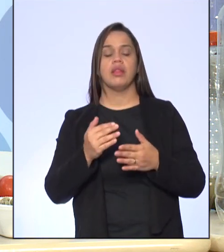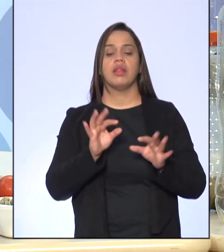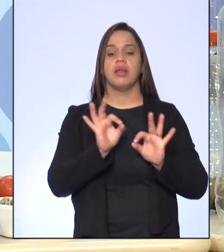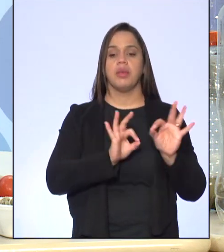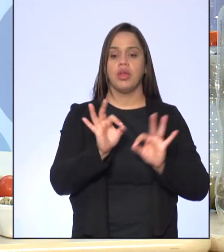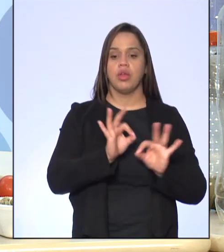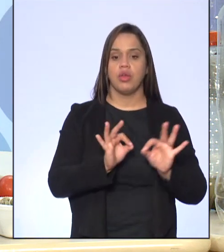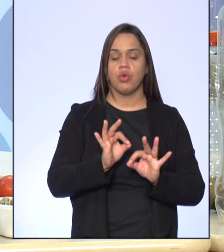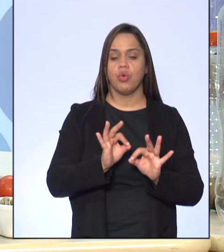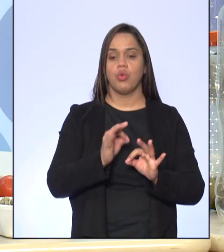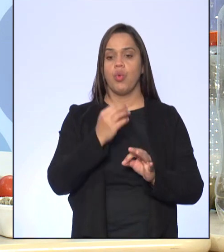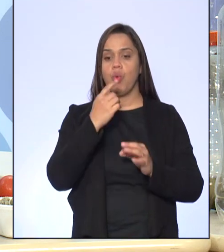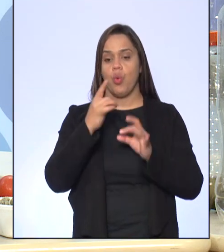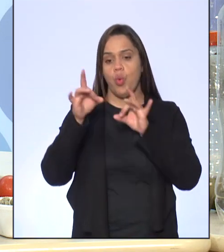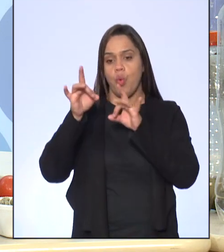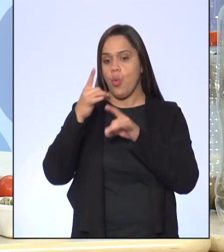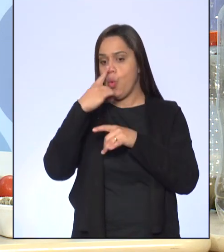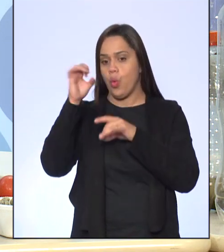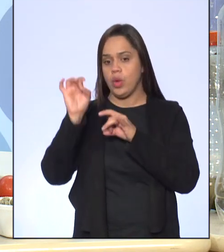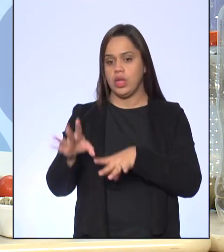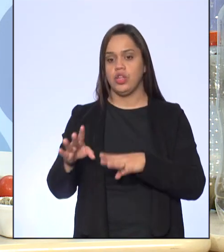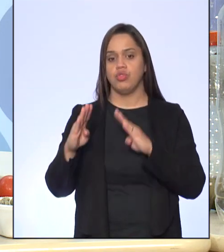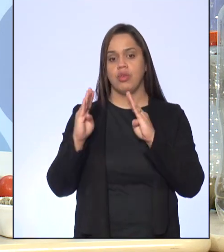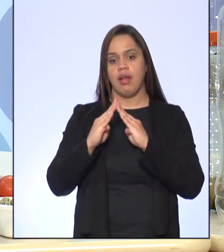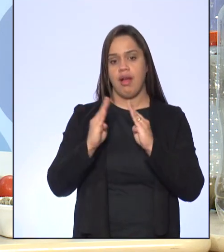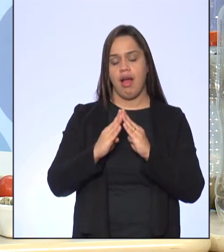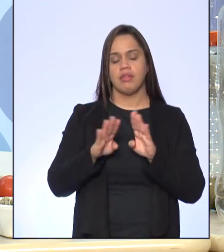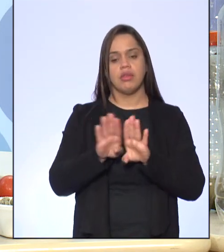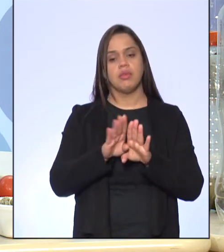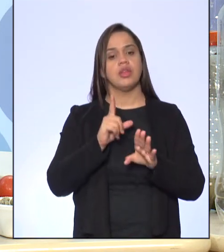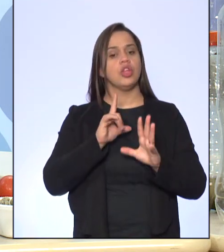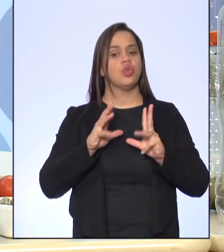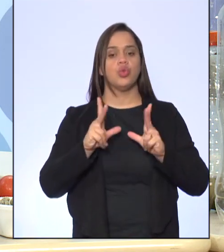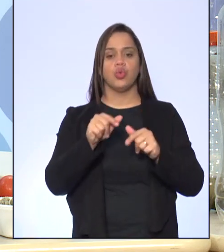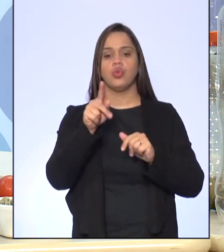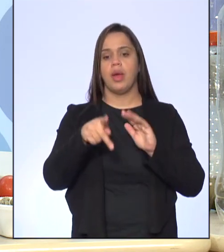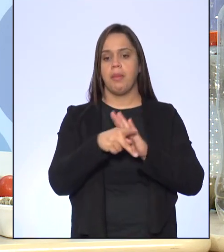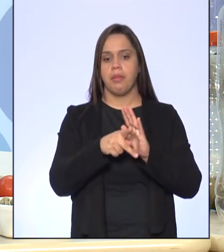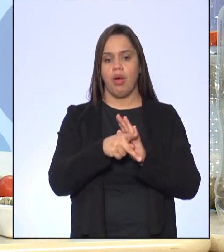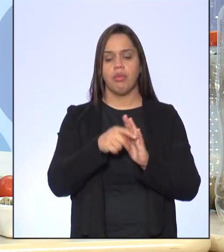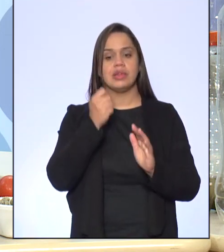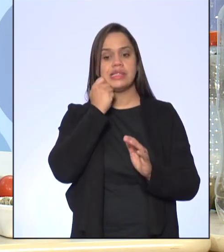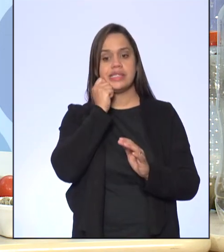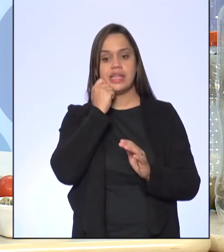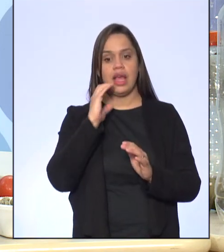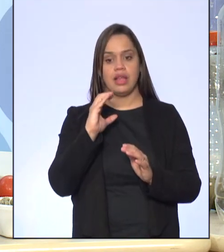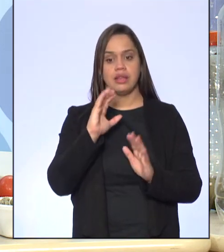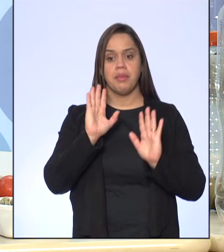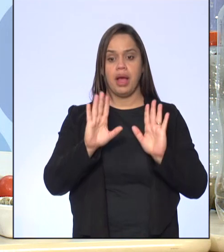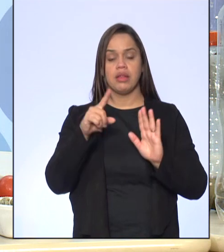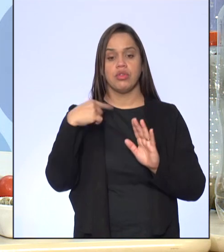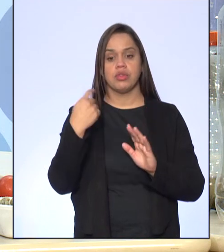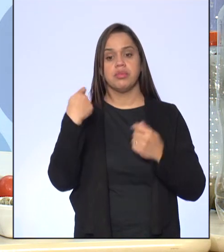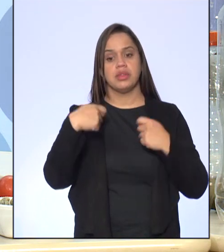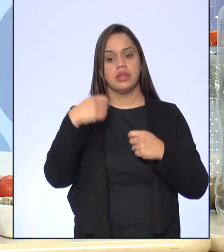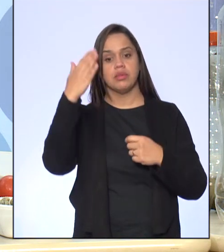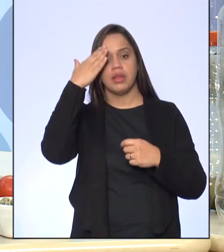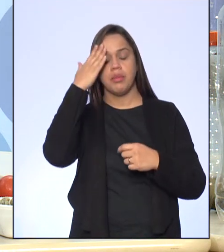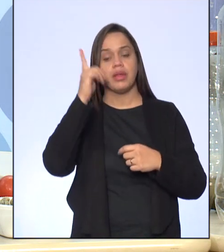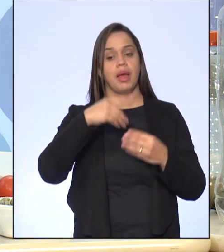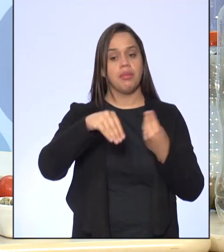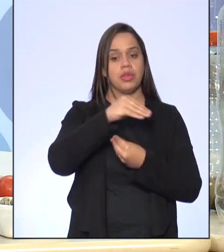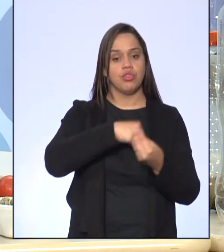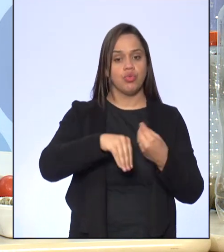tudo que a gente fala, tudo é ciência, se a gente for parar para pensar. Tudo faz parte da ciência. Só que a gente tem que saber quando é uma mistura homogênea